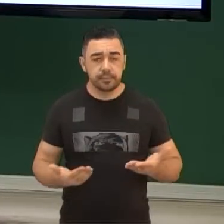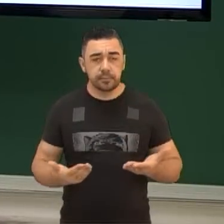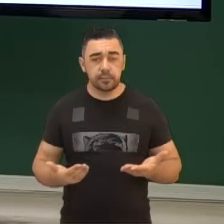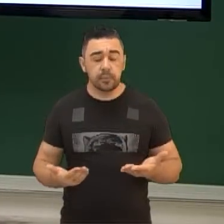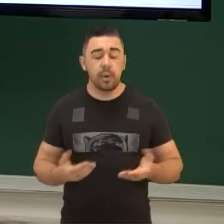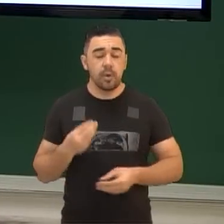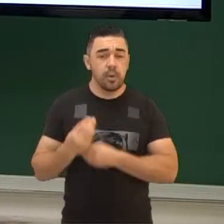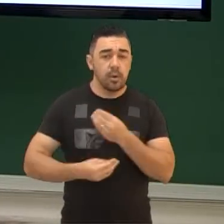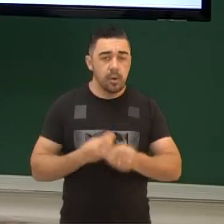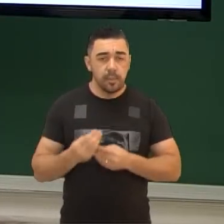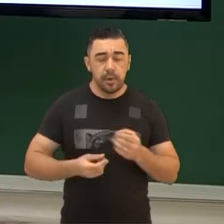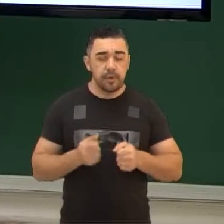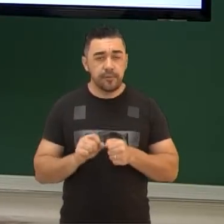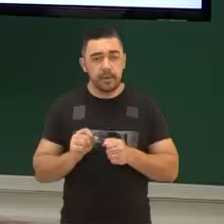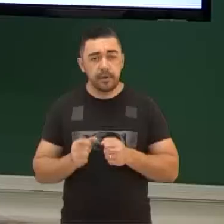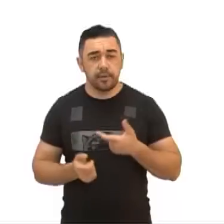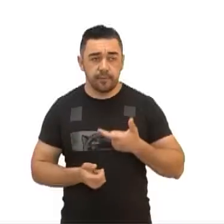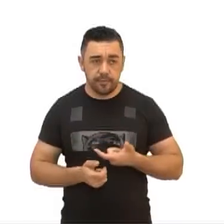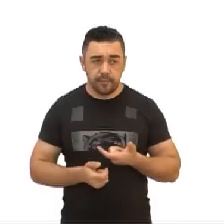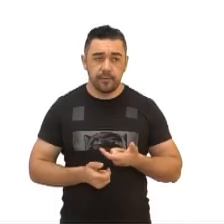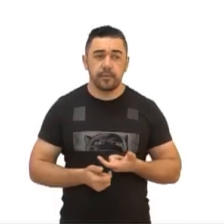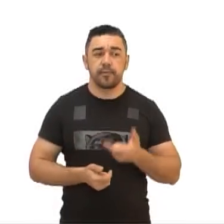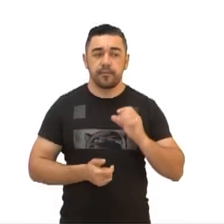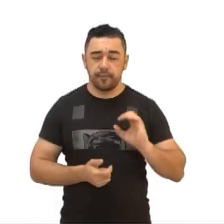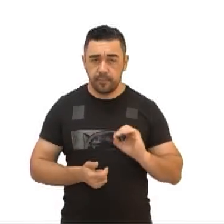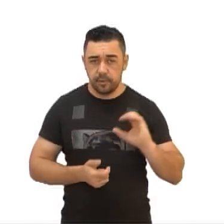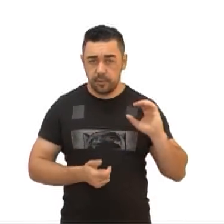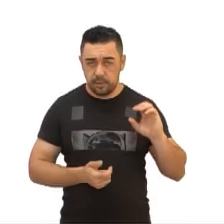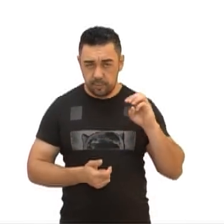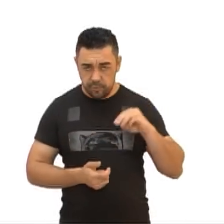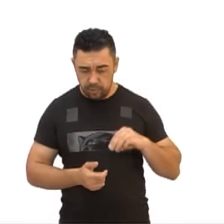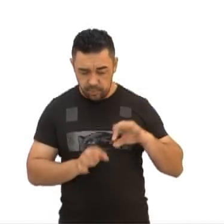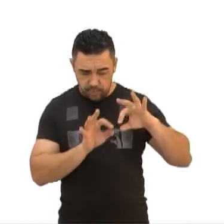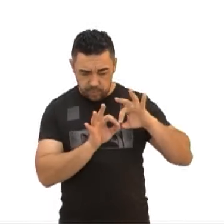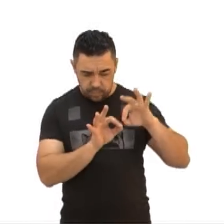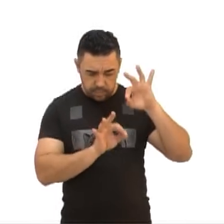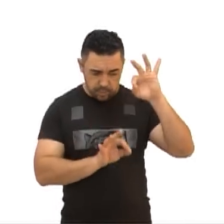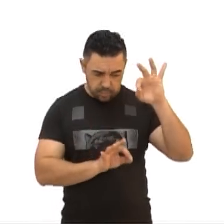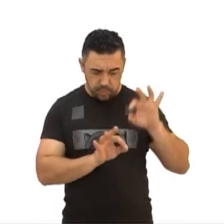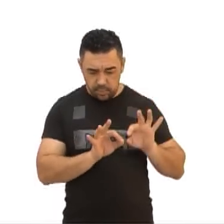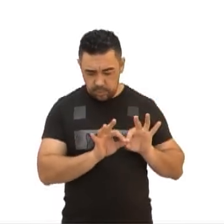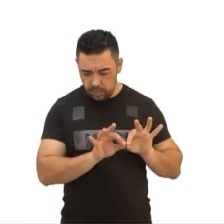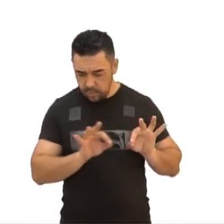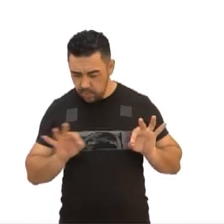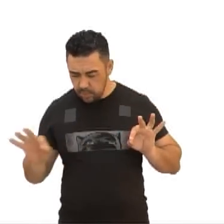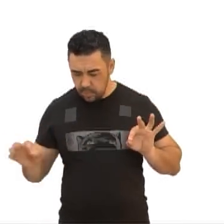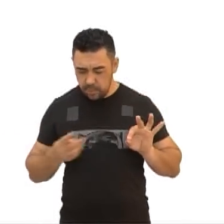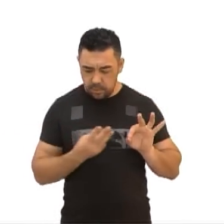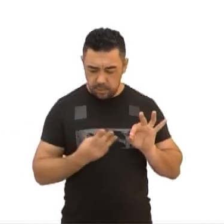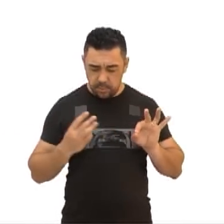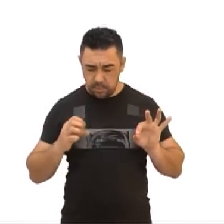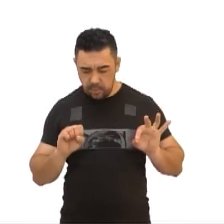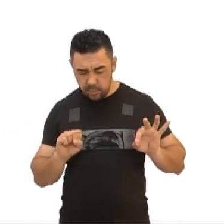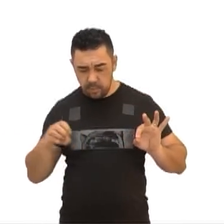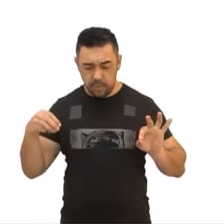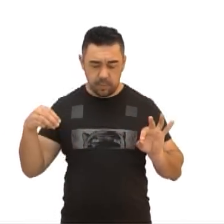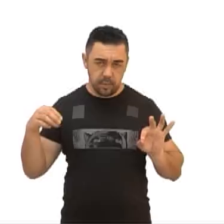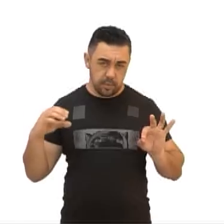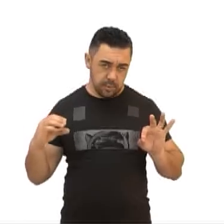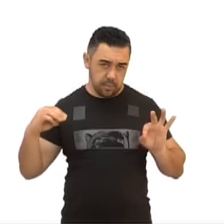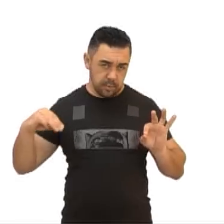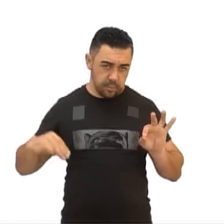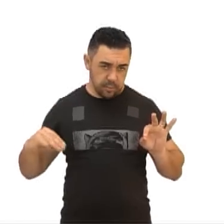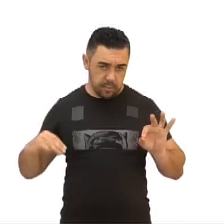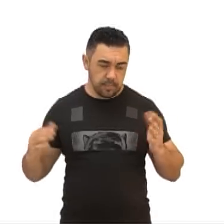Então, como é que ficou essas medidas, pessoal? Assim, a maquete da quadra, né, que o professor irá construir, terá as medidas de 20 centímetros e